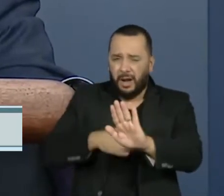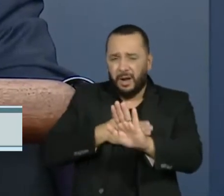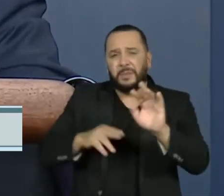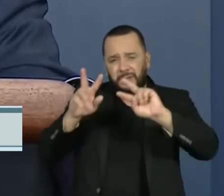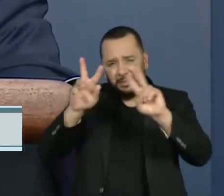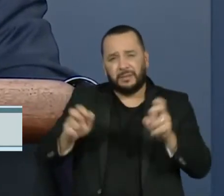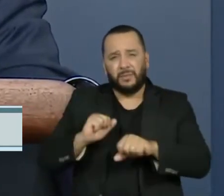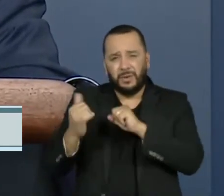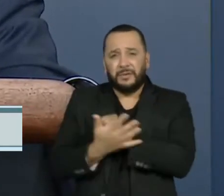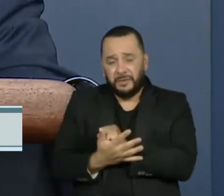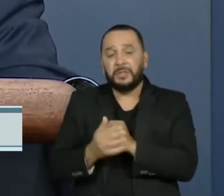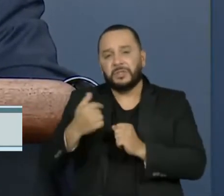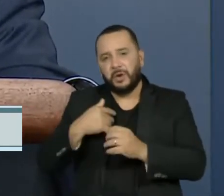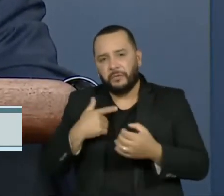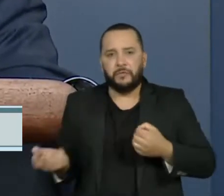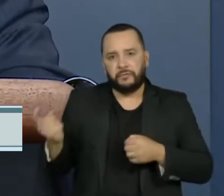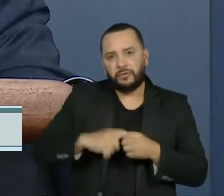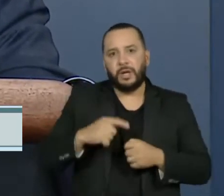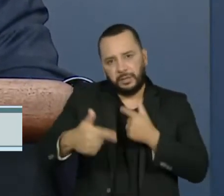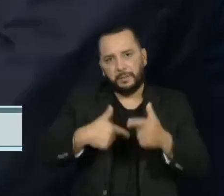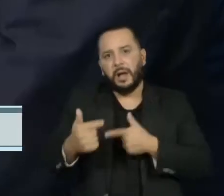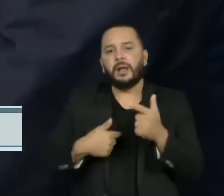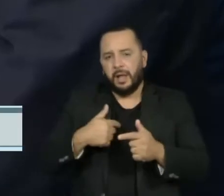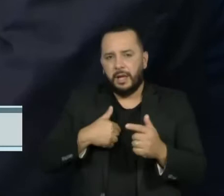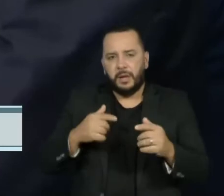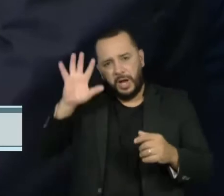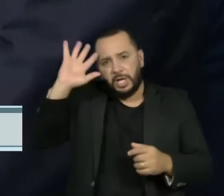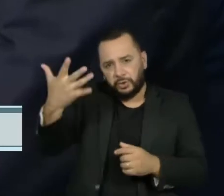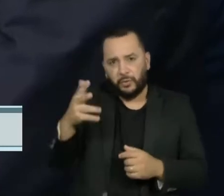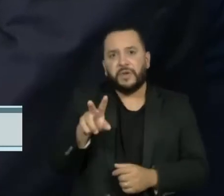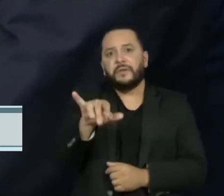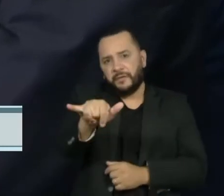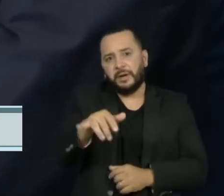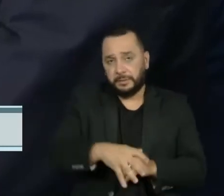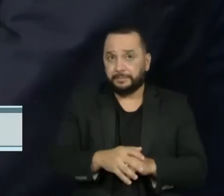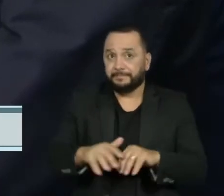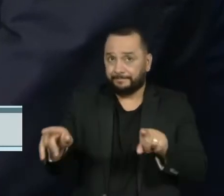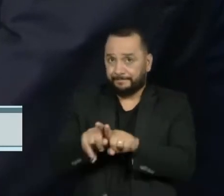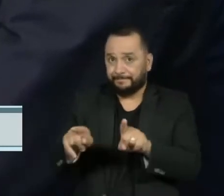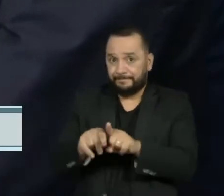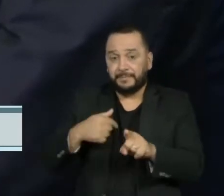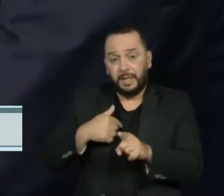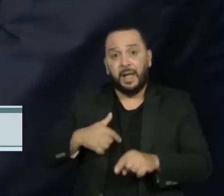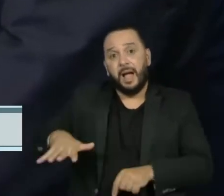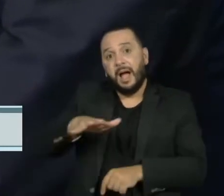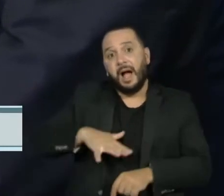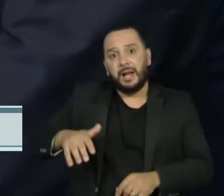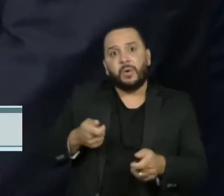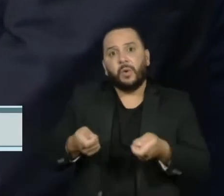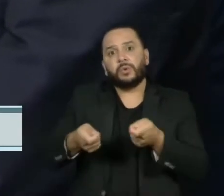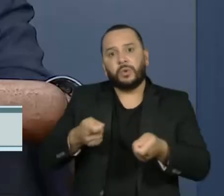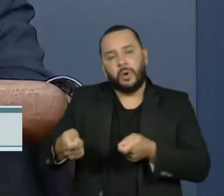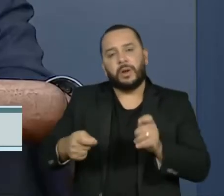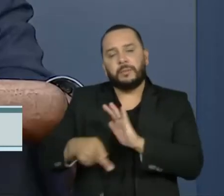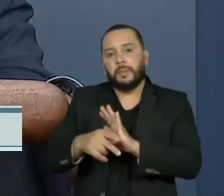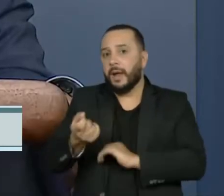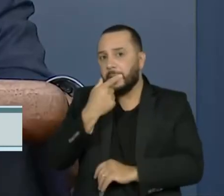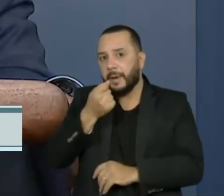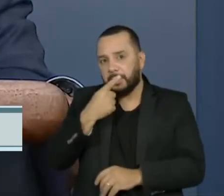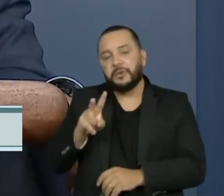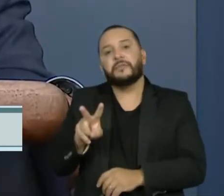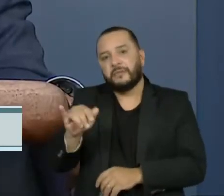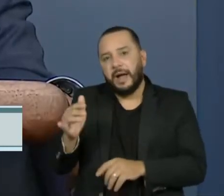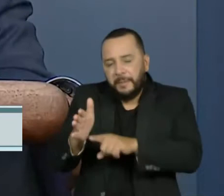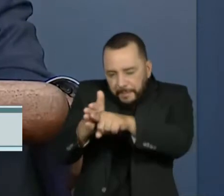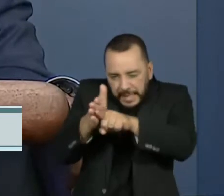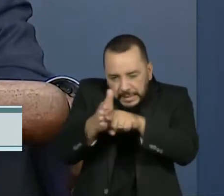coronavírus ao retornar ao pódio da Casa Branca. Fauci diz que o órgão regulador de remédios norte-americano vai estudar os dados antes